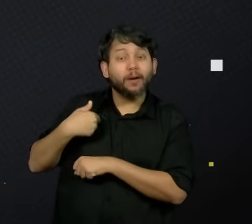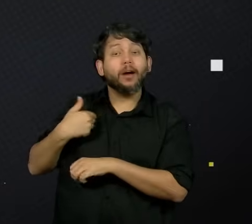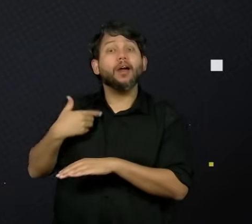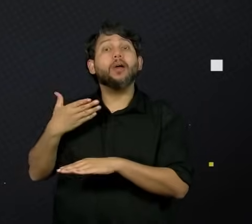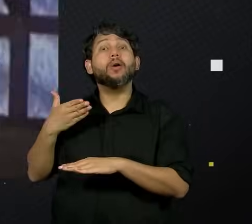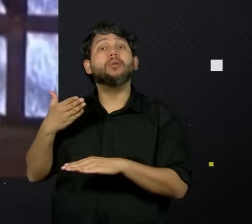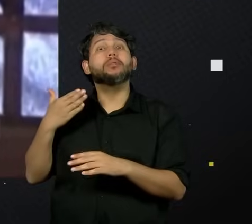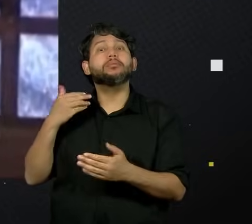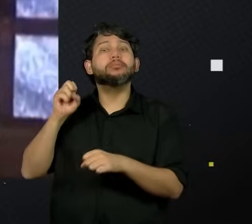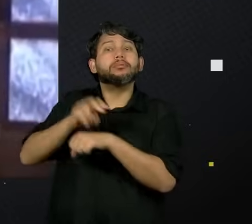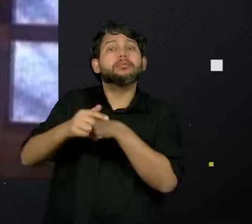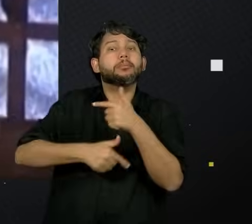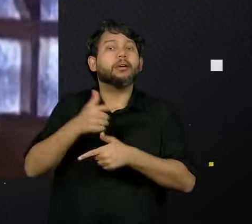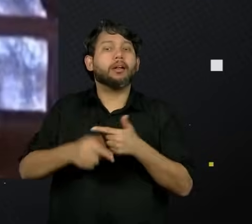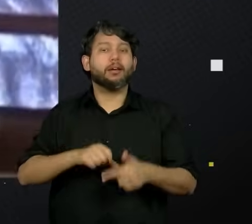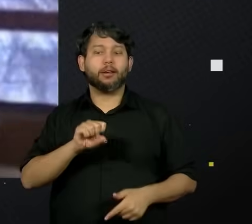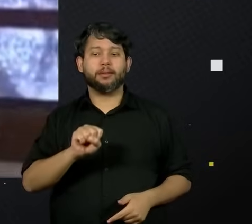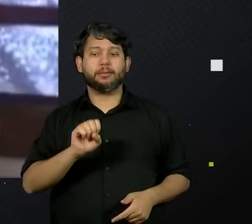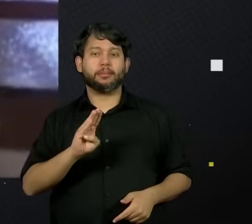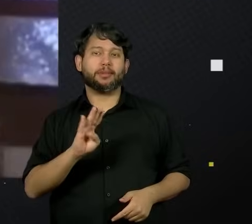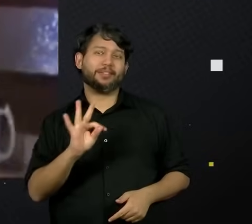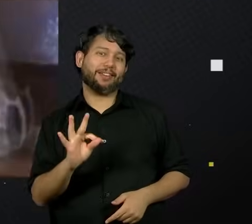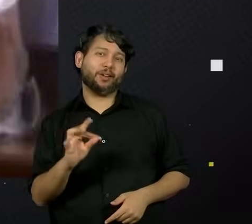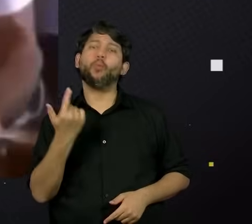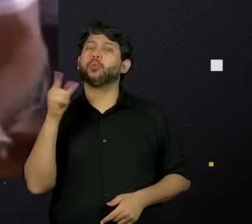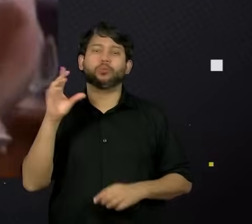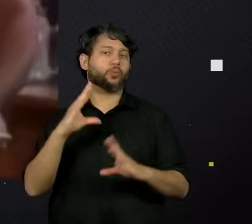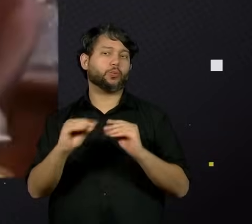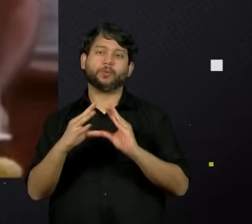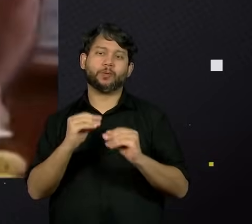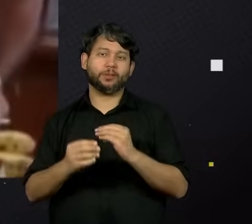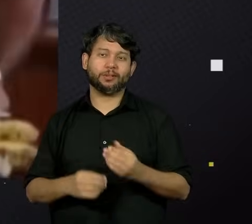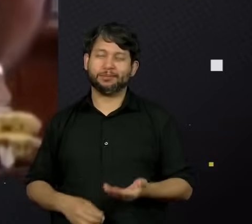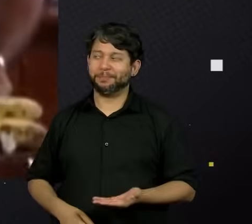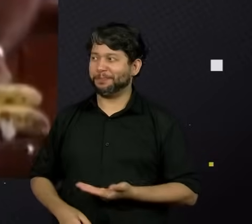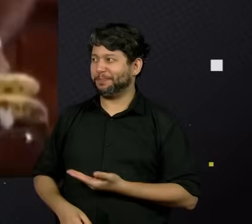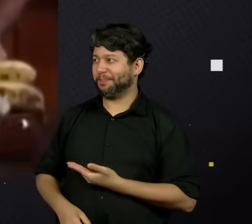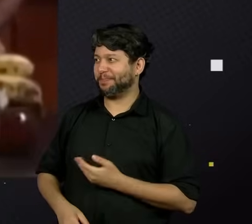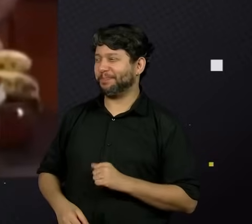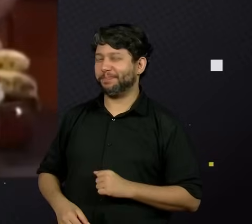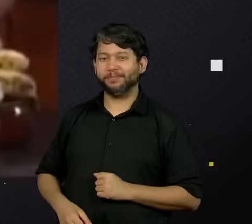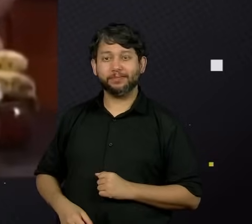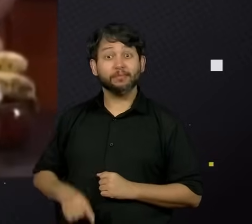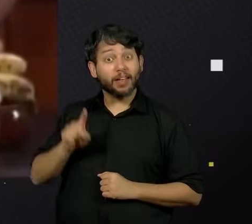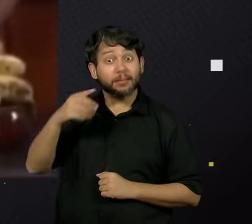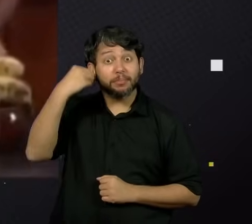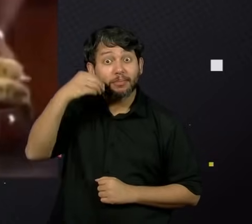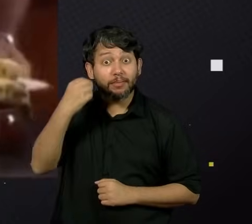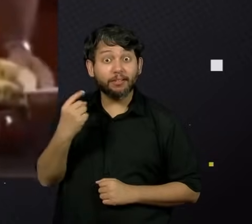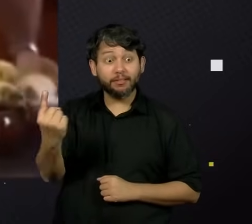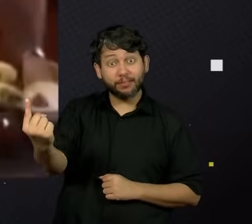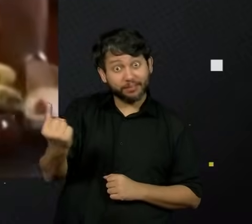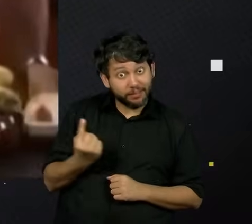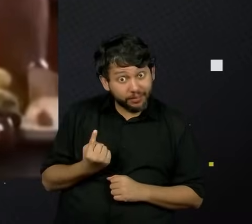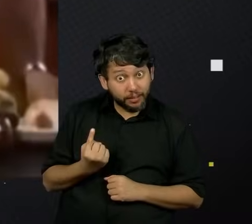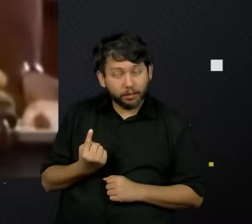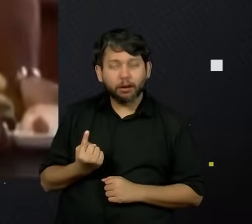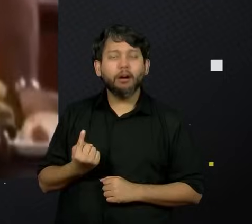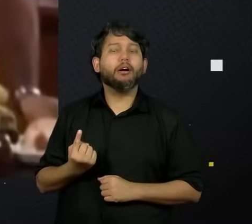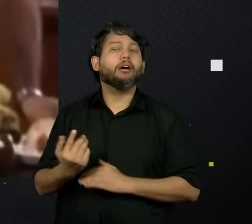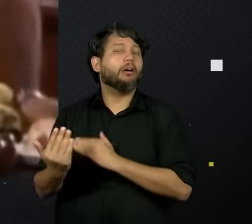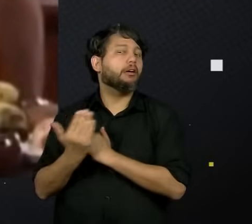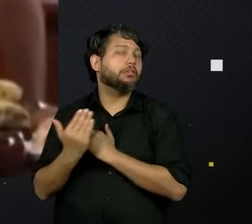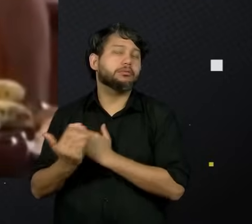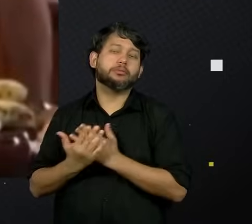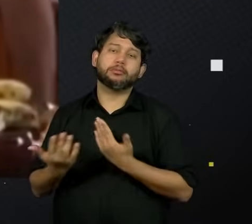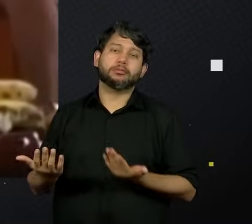no SBT, numa outra novela. E eu confirmei tudo isso que eu acabei de dizer. O cara tinha amadurecido